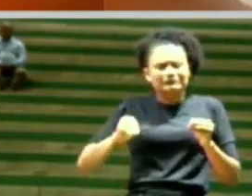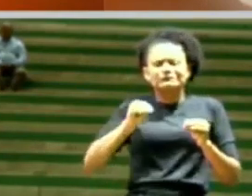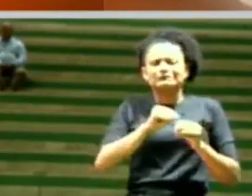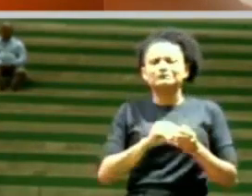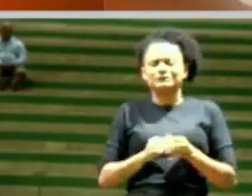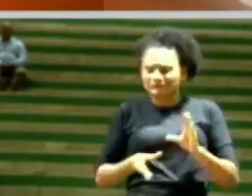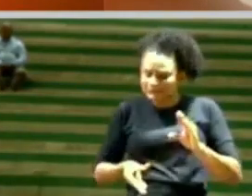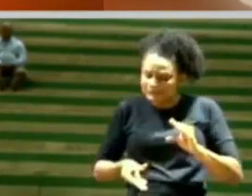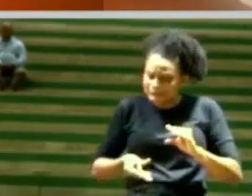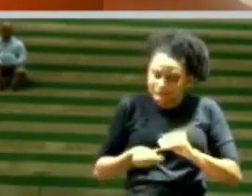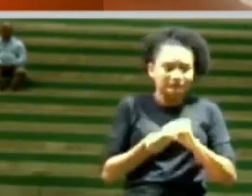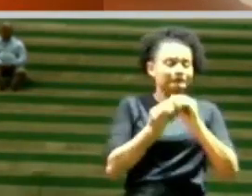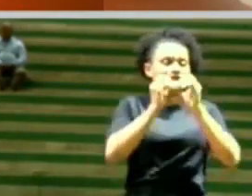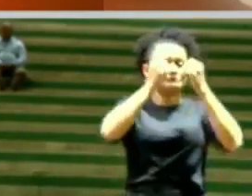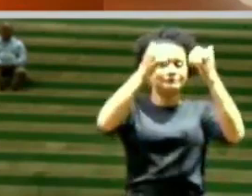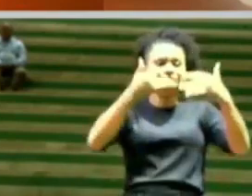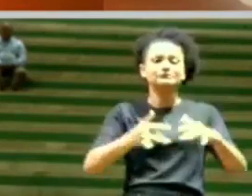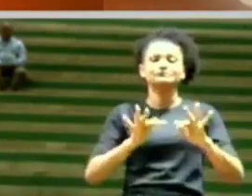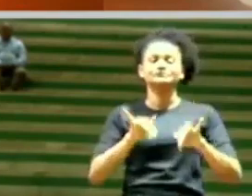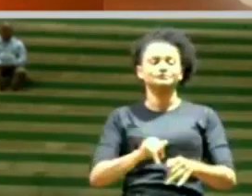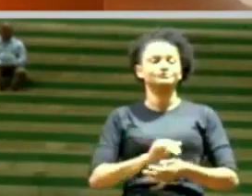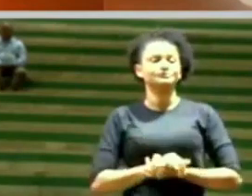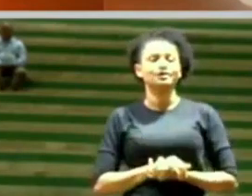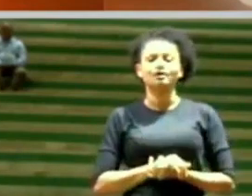E nós vamos chegar lá.